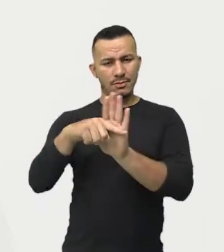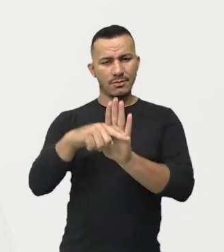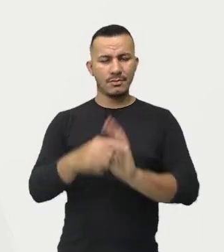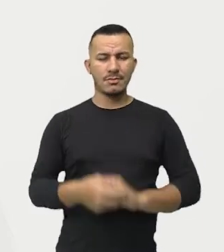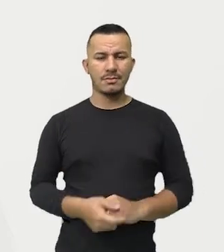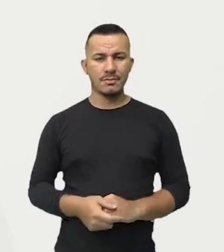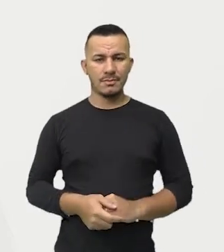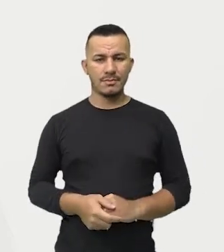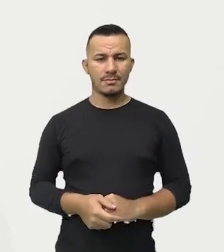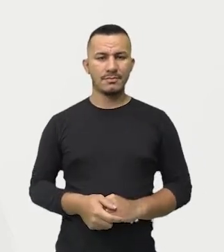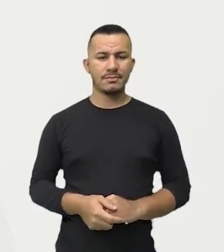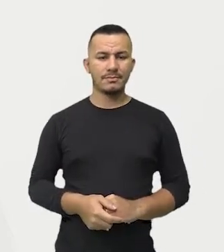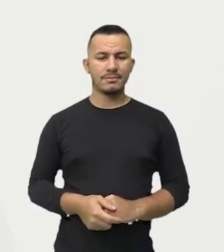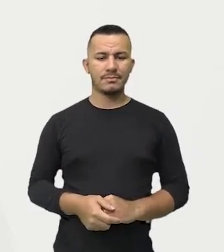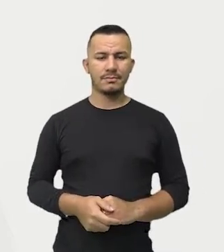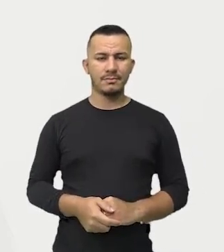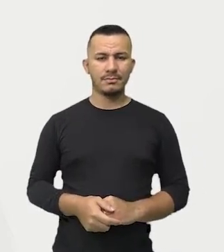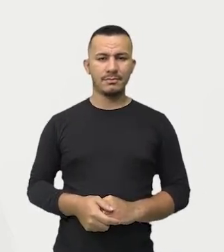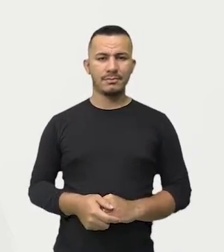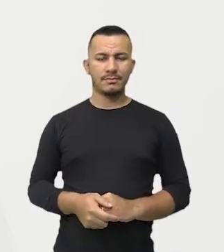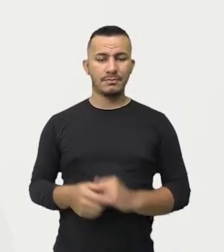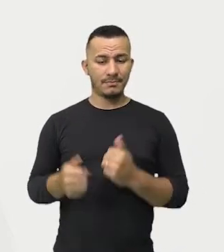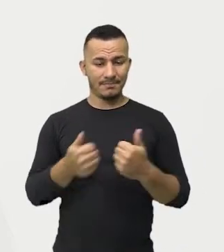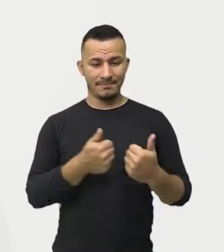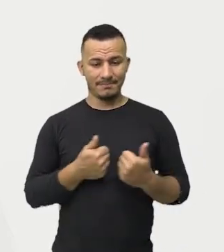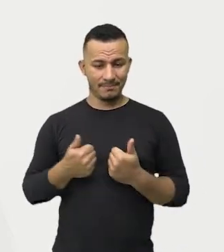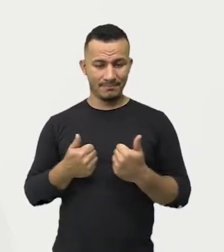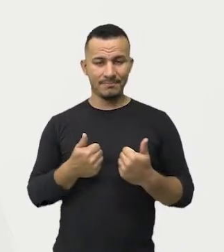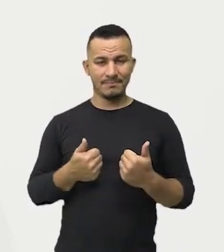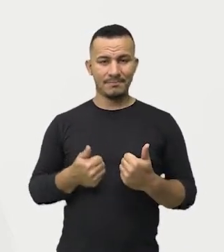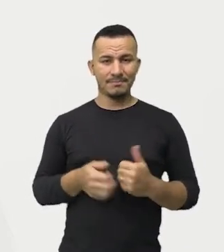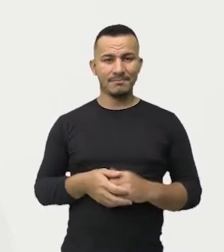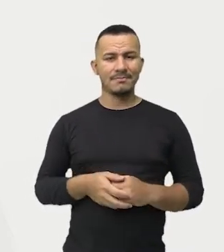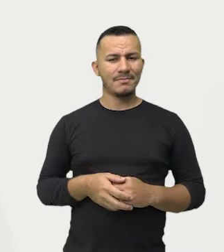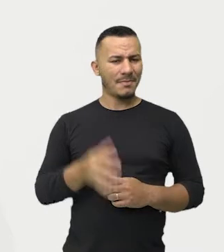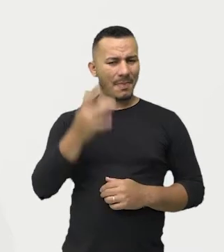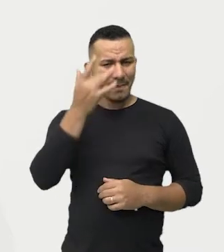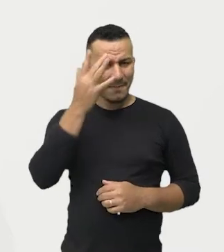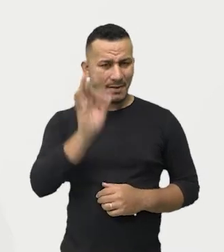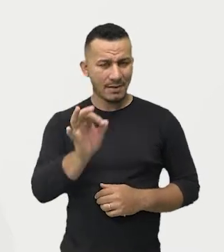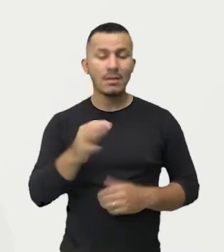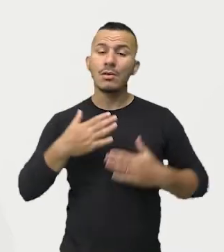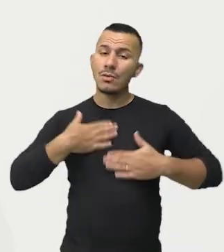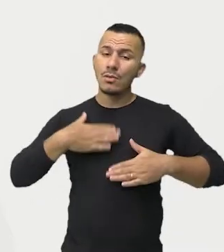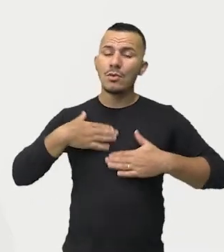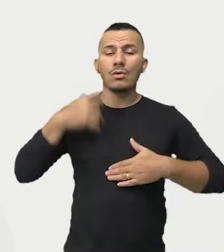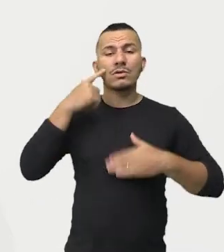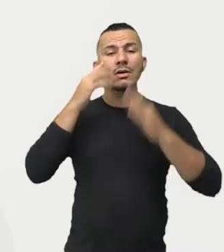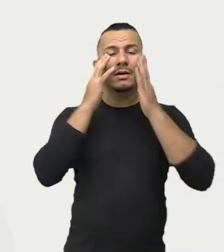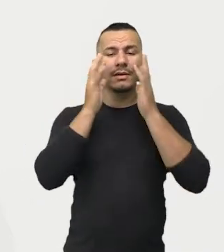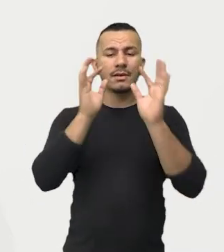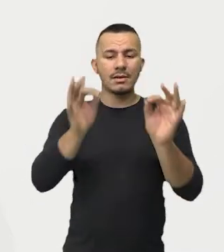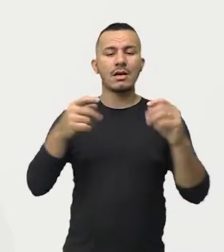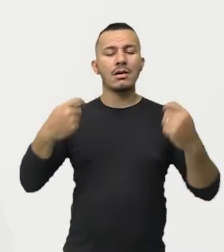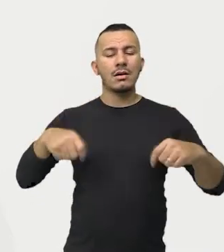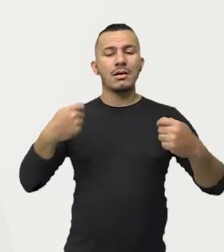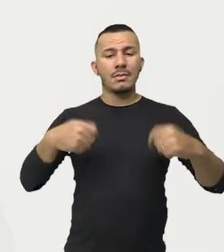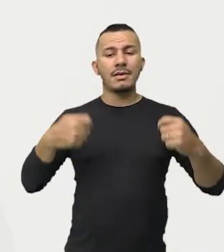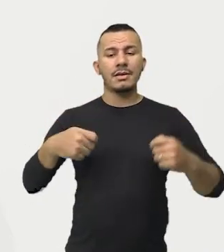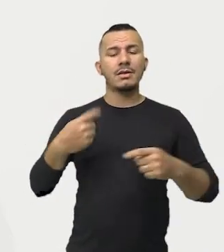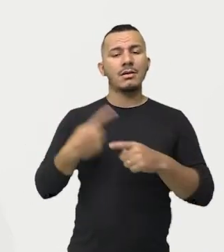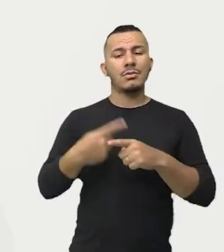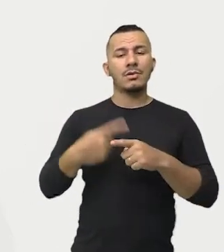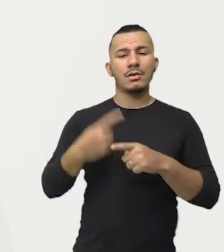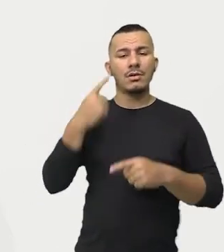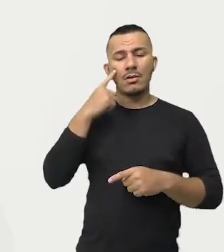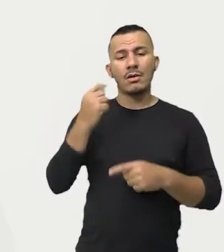2 sobre 3. Beleza, pessoal? Bem tranquilo, só fica esperto, ó. Tem que ficar esperto porque